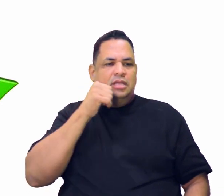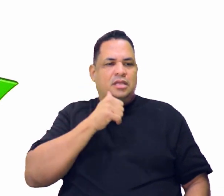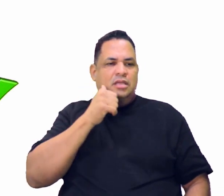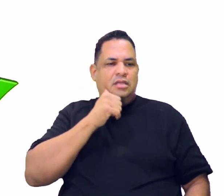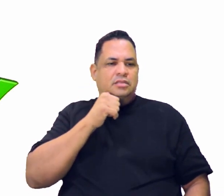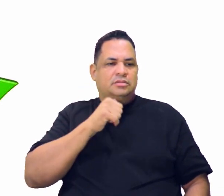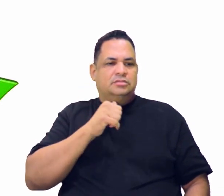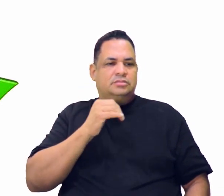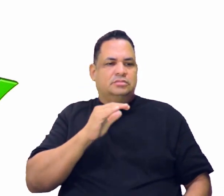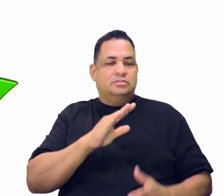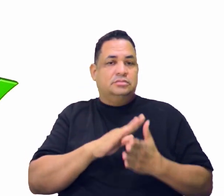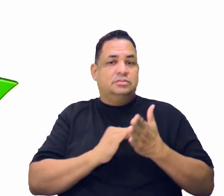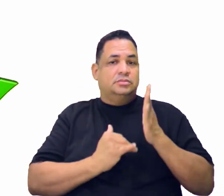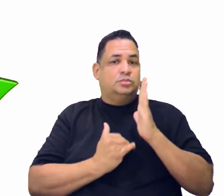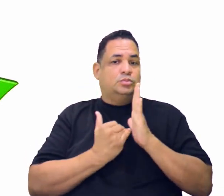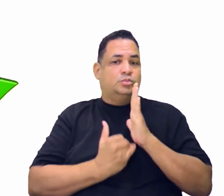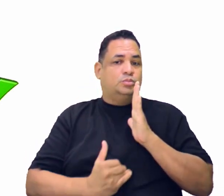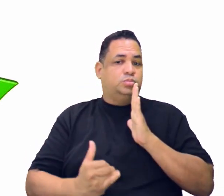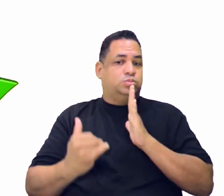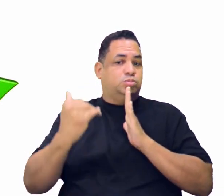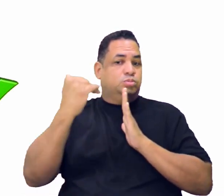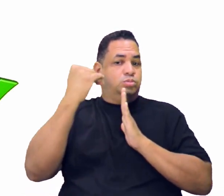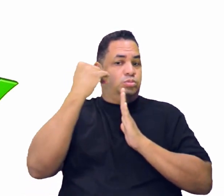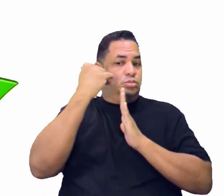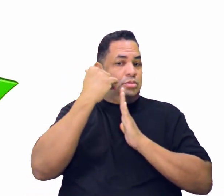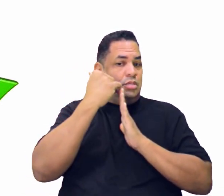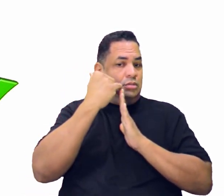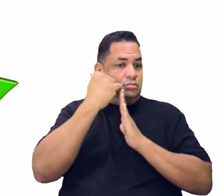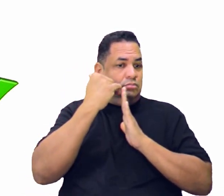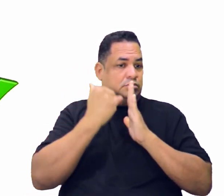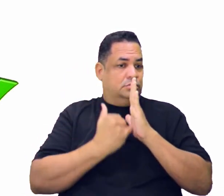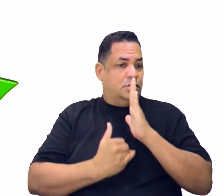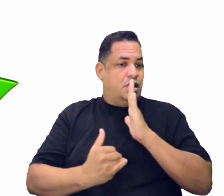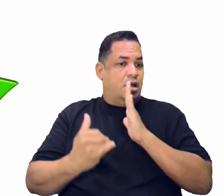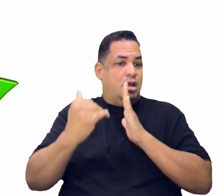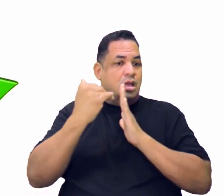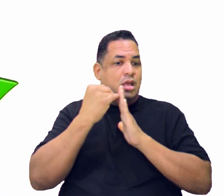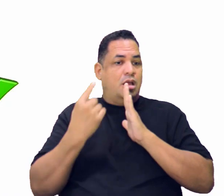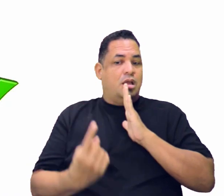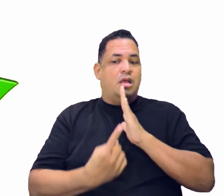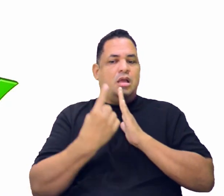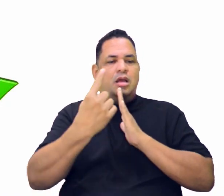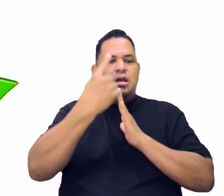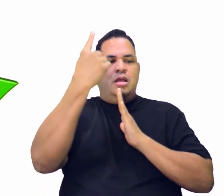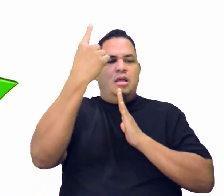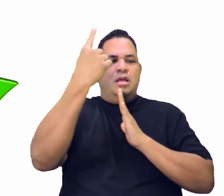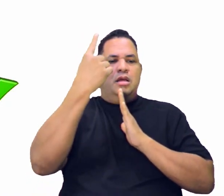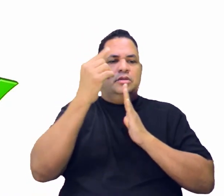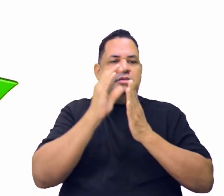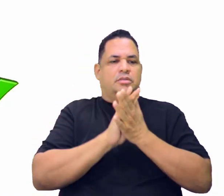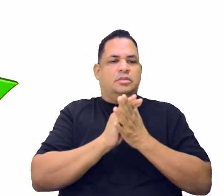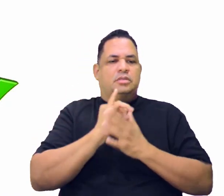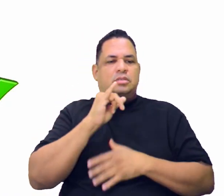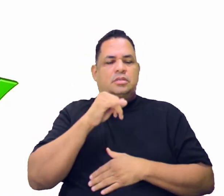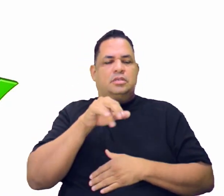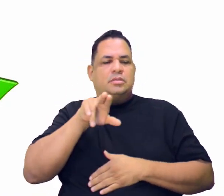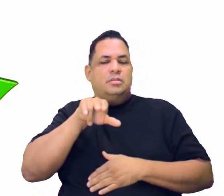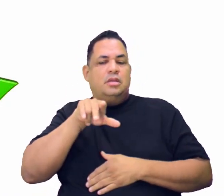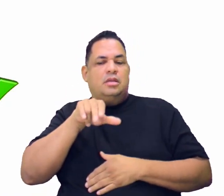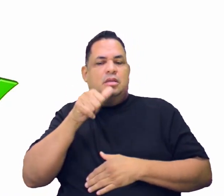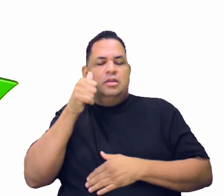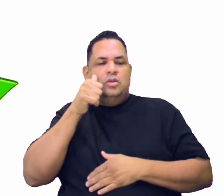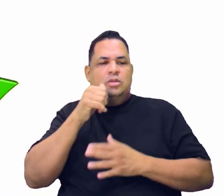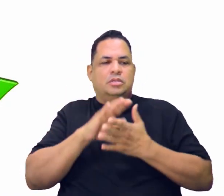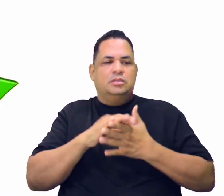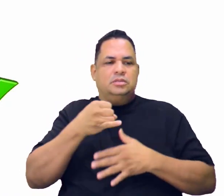Ela é mais alta que a irmã. Ela é menos alta que a irmã.